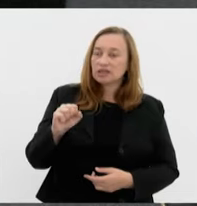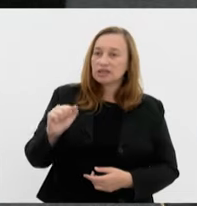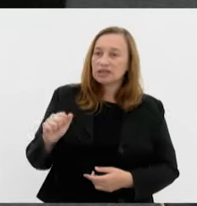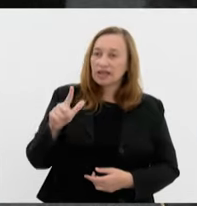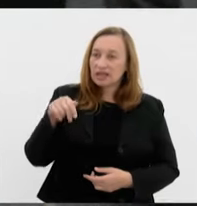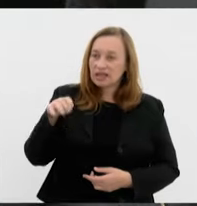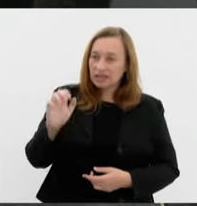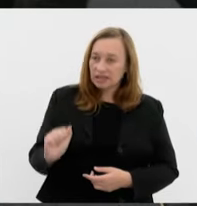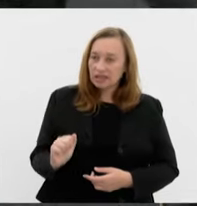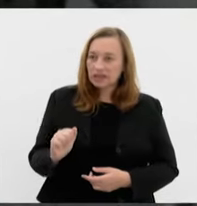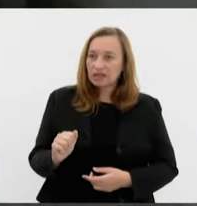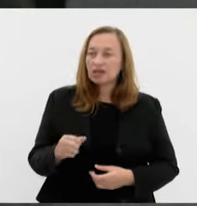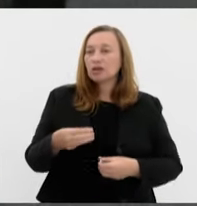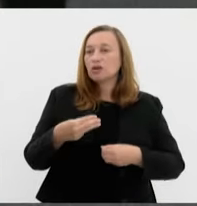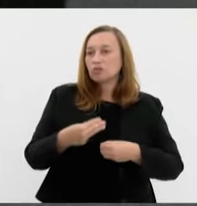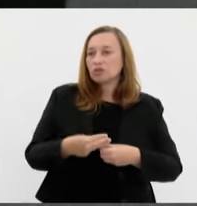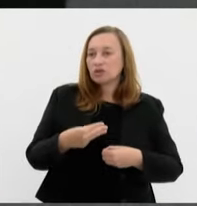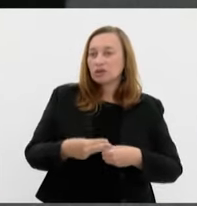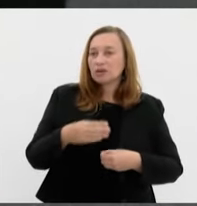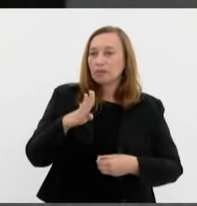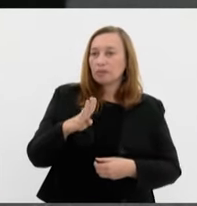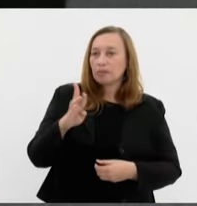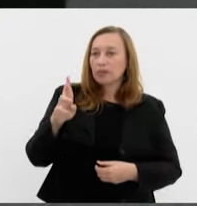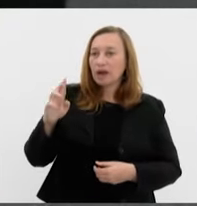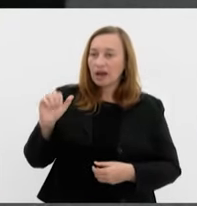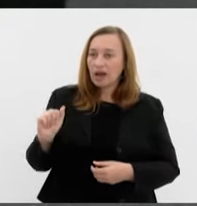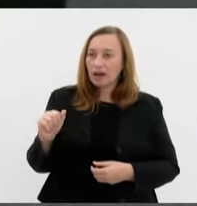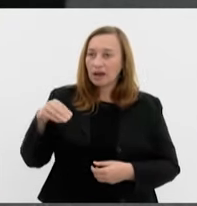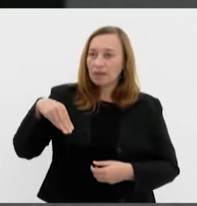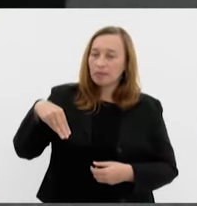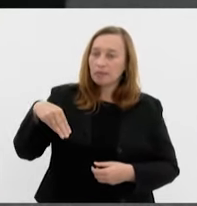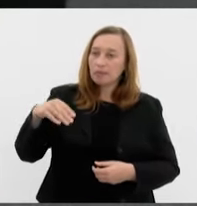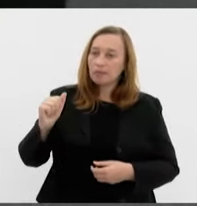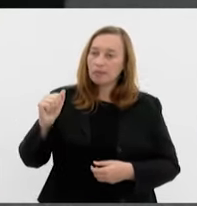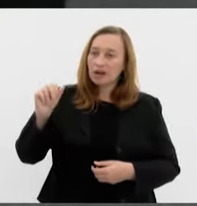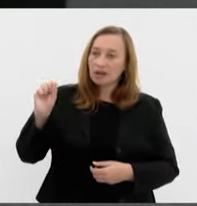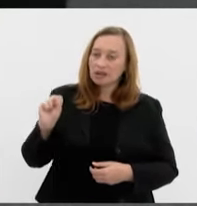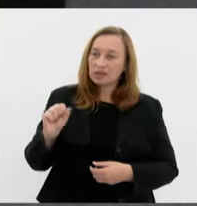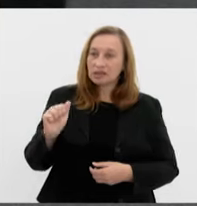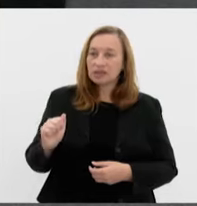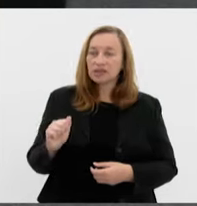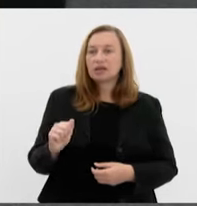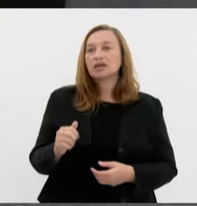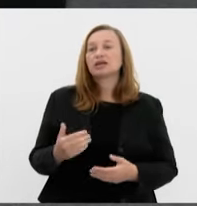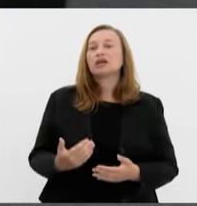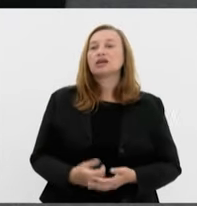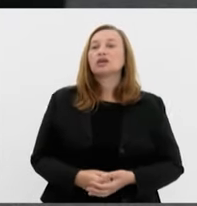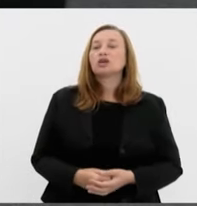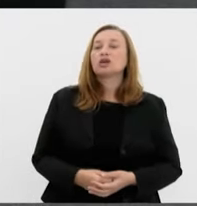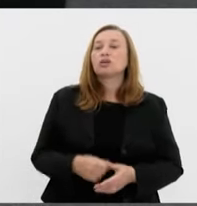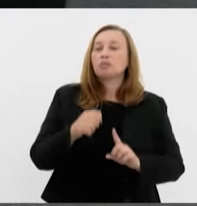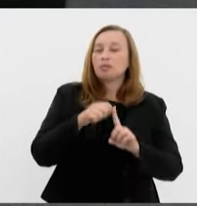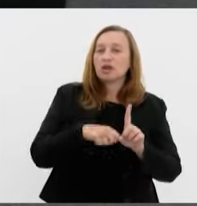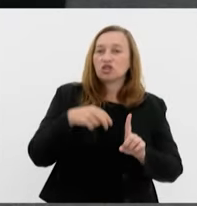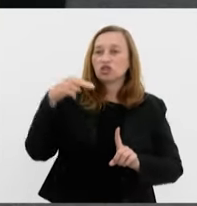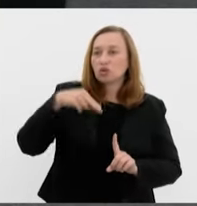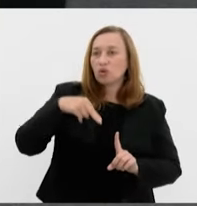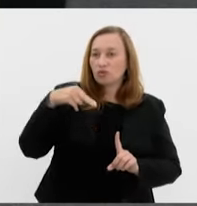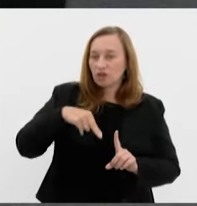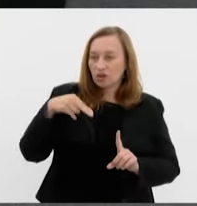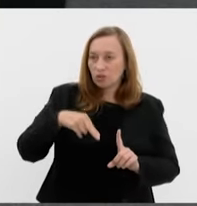no município de barra mana tá desde Novembro sem luz porque deu um curto nos cabos que são cabos